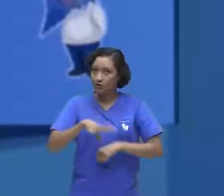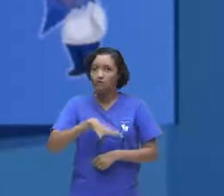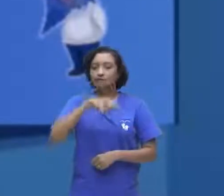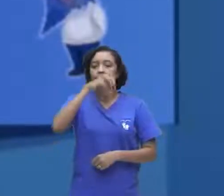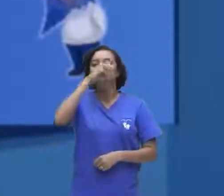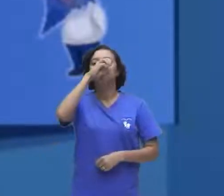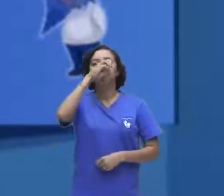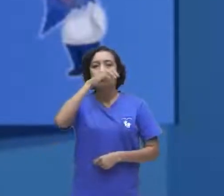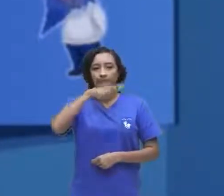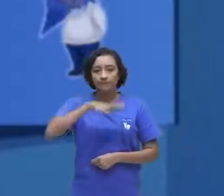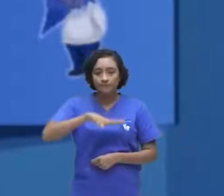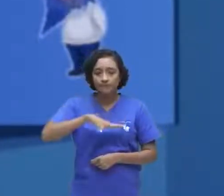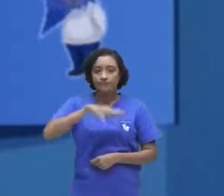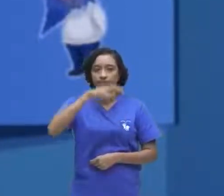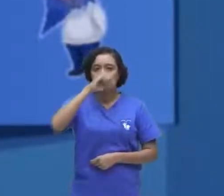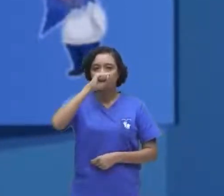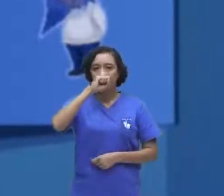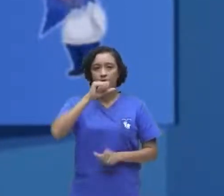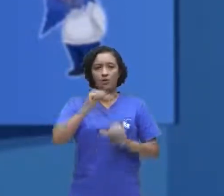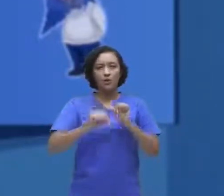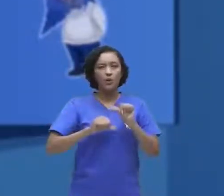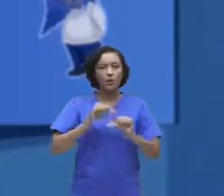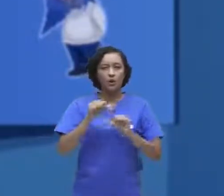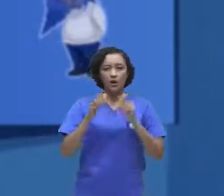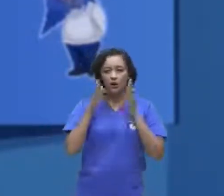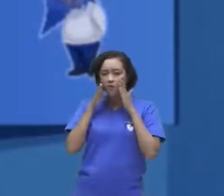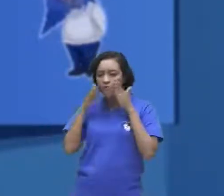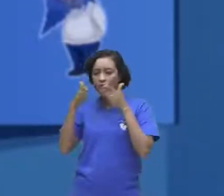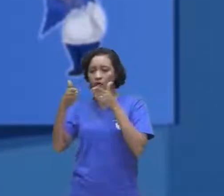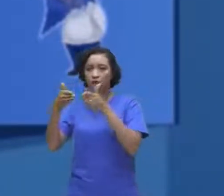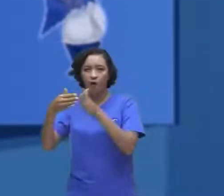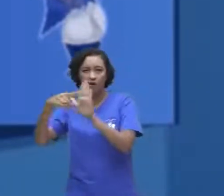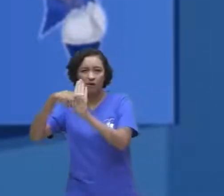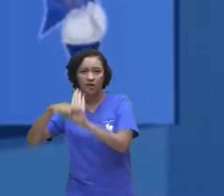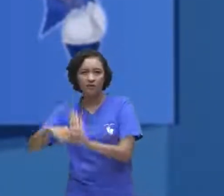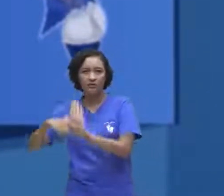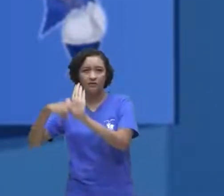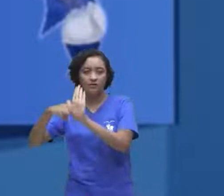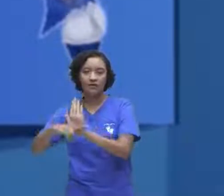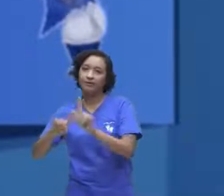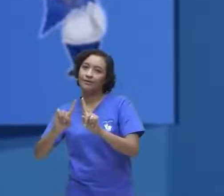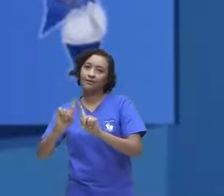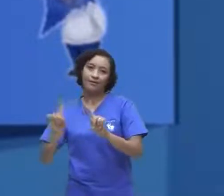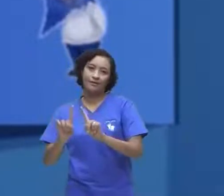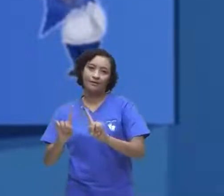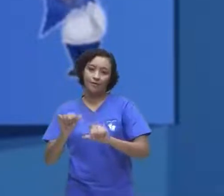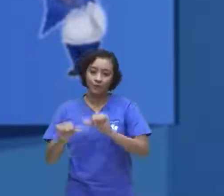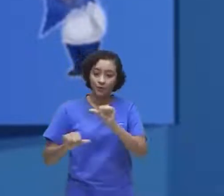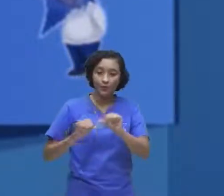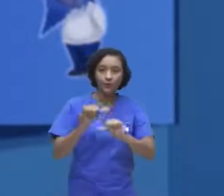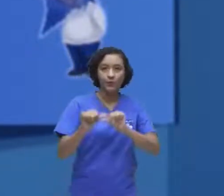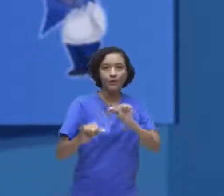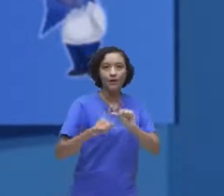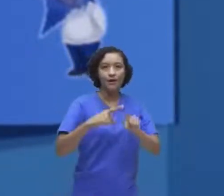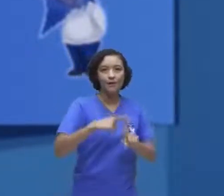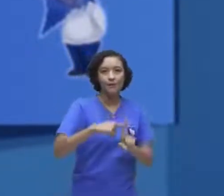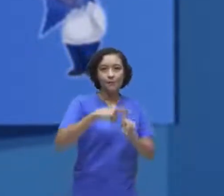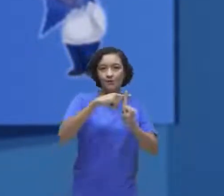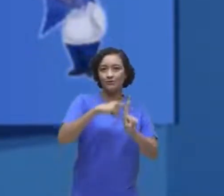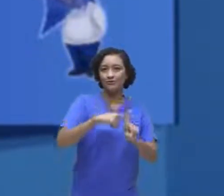respiratório, vou trocar o foco do negativo para o positivo, entendeu? Quando vir esse pensamento ruim, de raiva, de